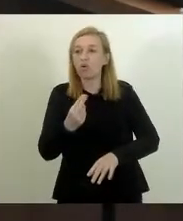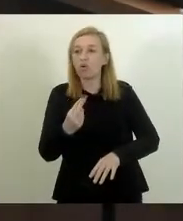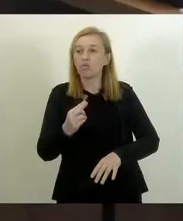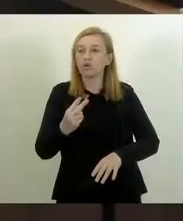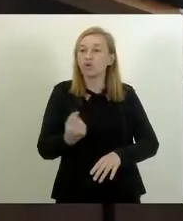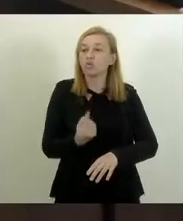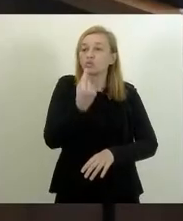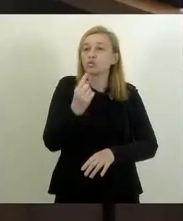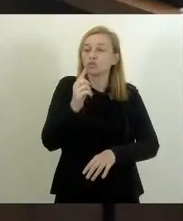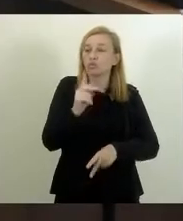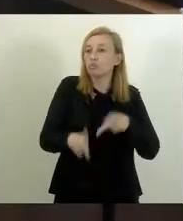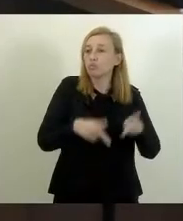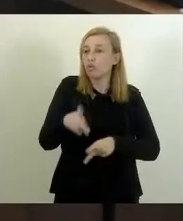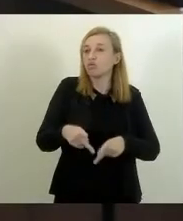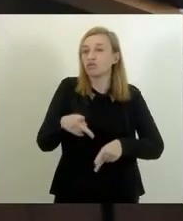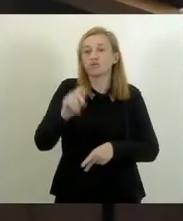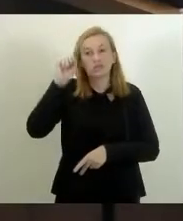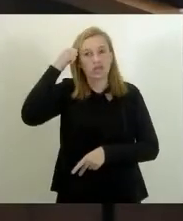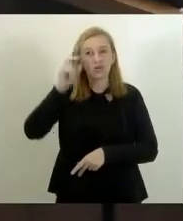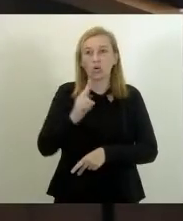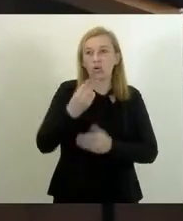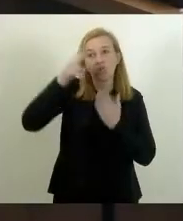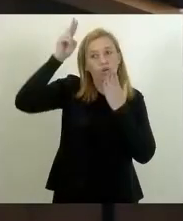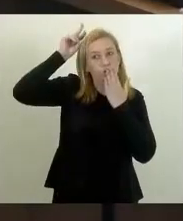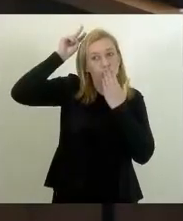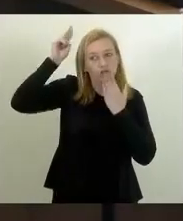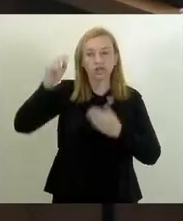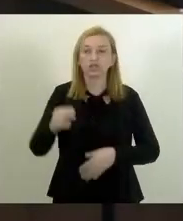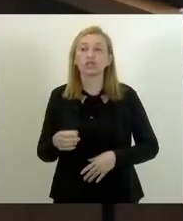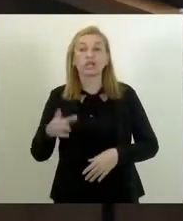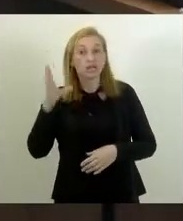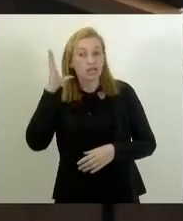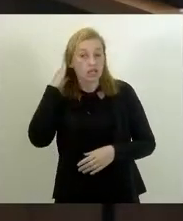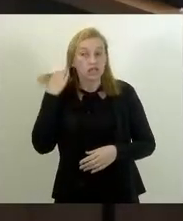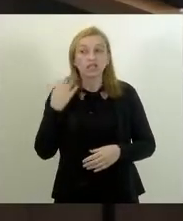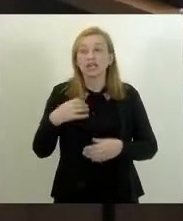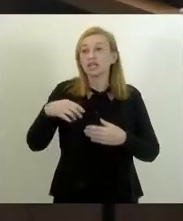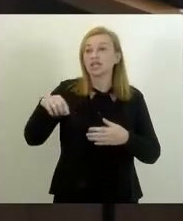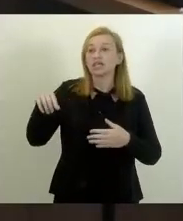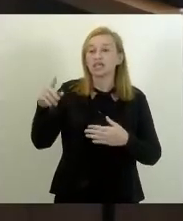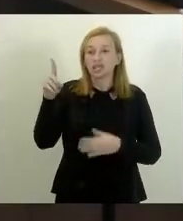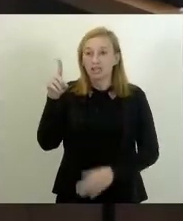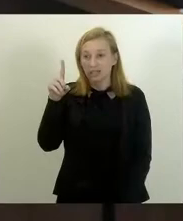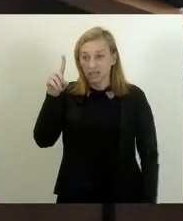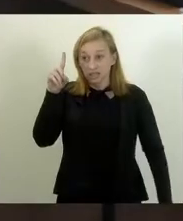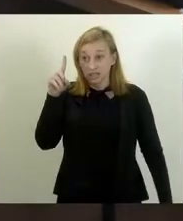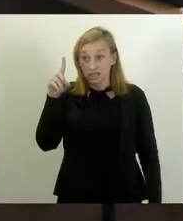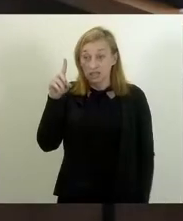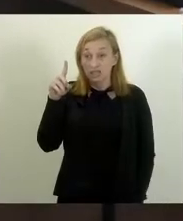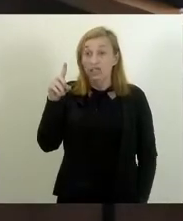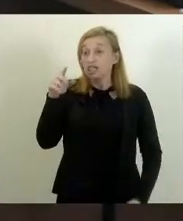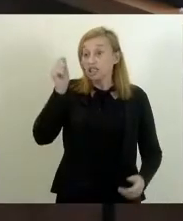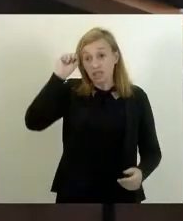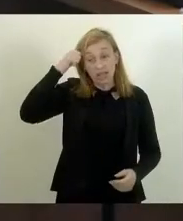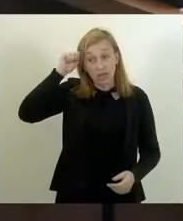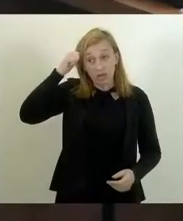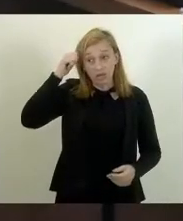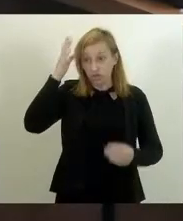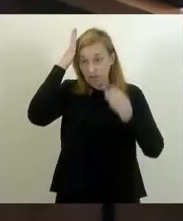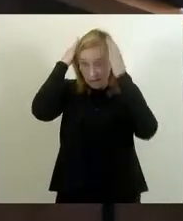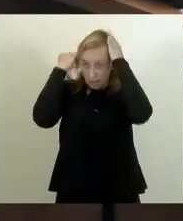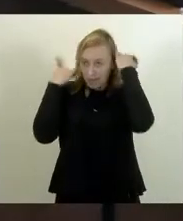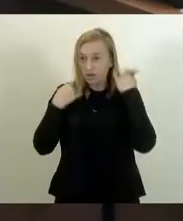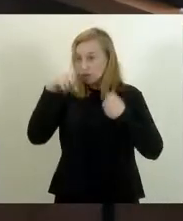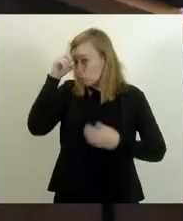não existe uma única raça indígena. Há negros de cabelo loiros naturais, infelizmente não são os meus, que são